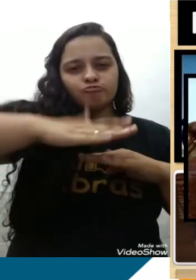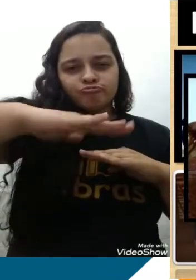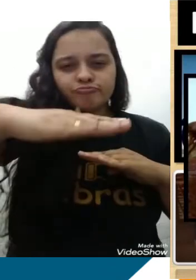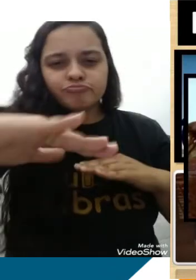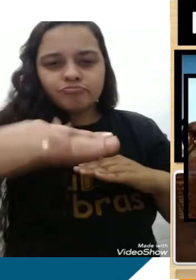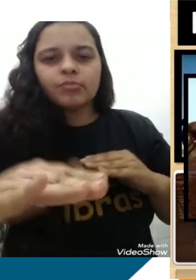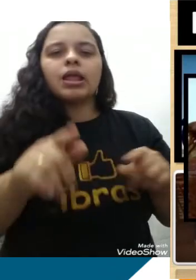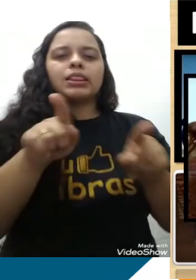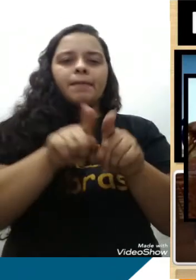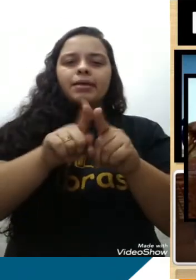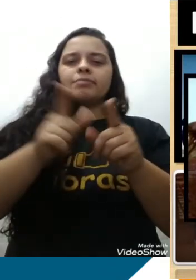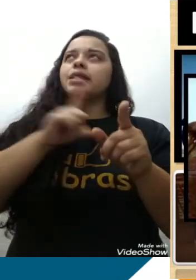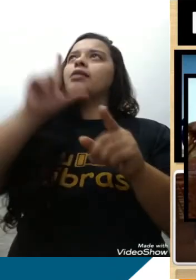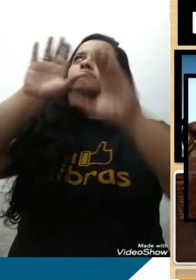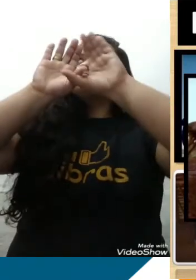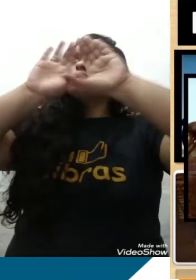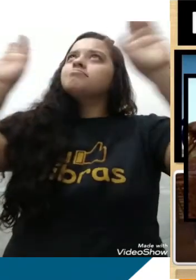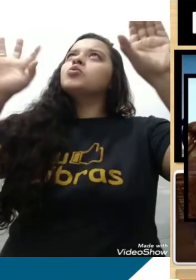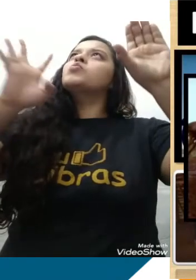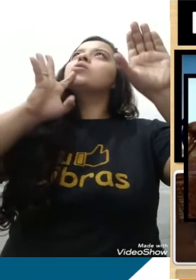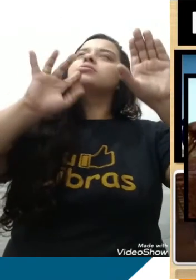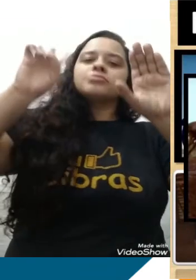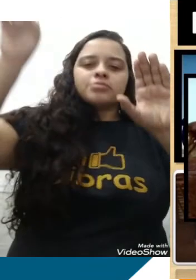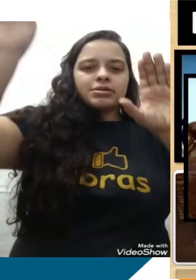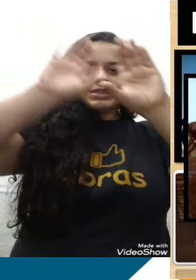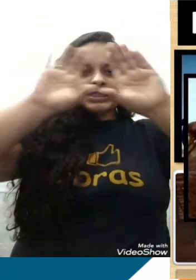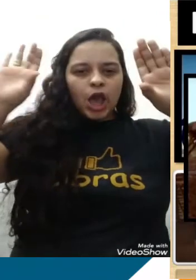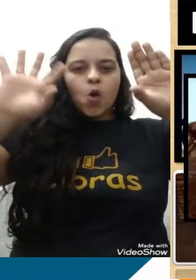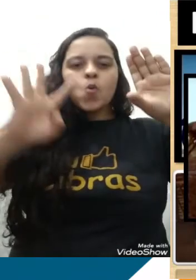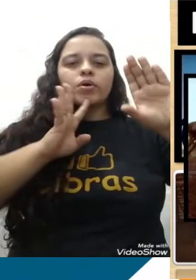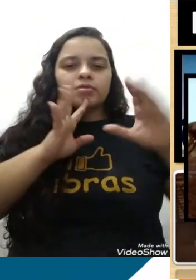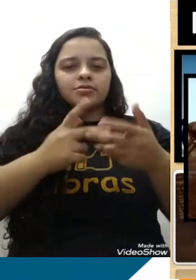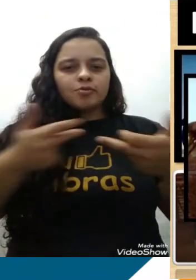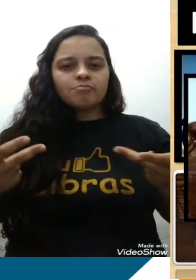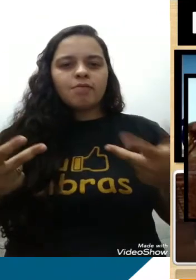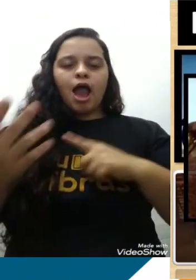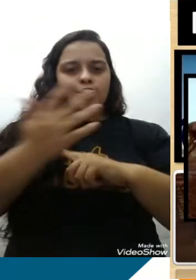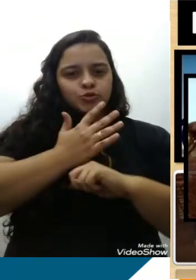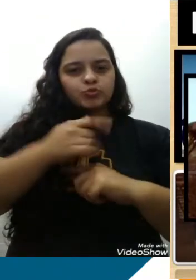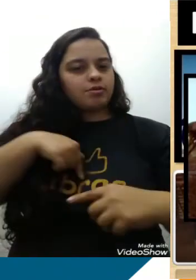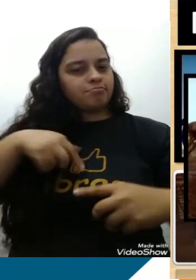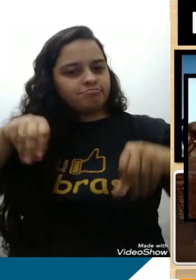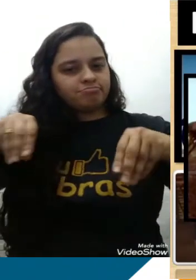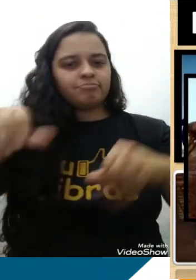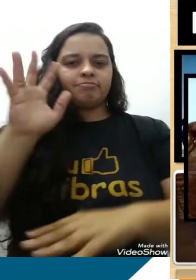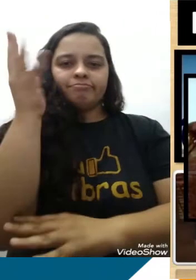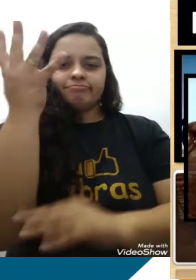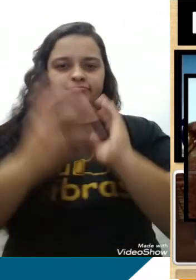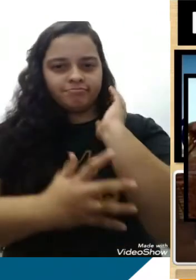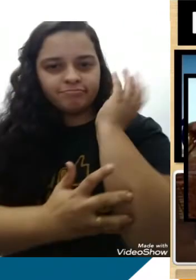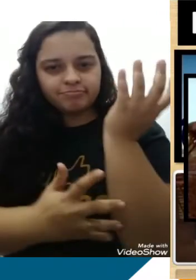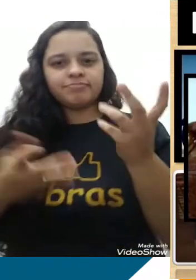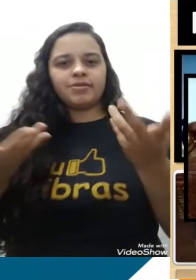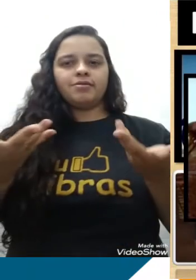o Cruzeiro do Sul geralmente como sua principal orientação, né, astronômica. É uma diversidade muito grande alimentar. Então, o